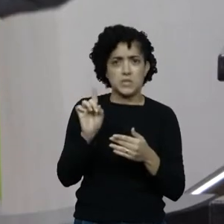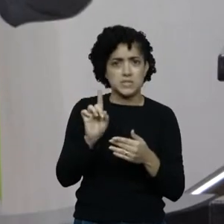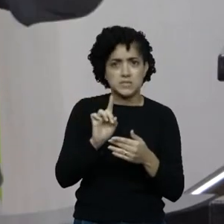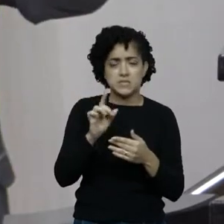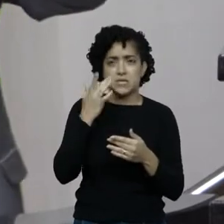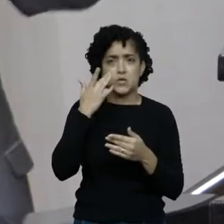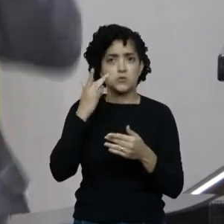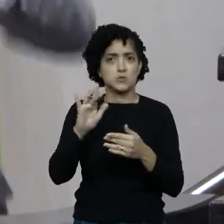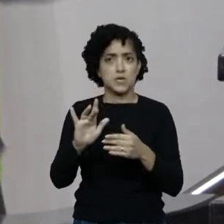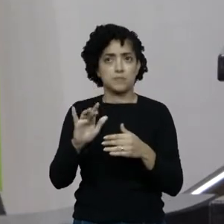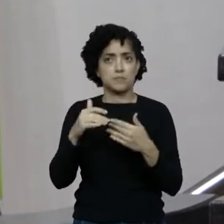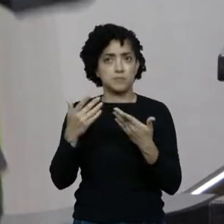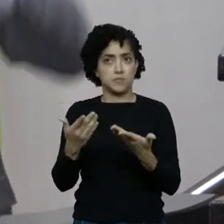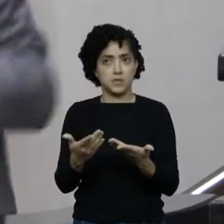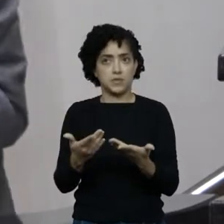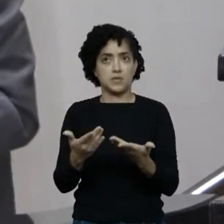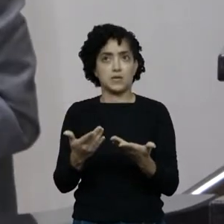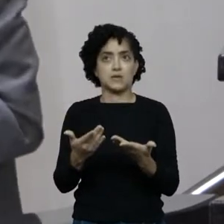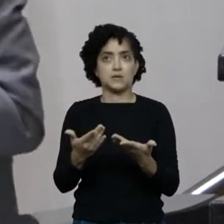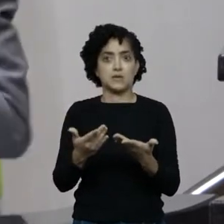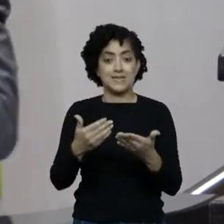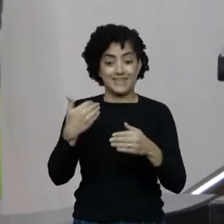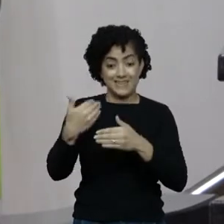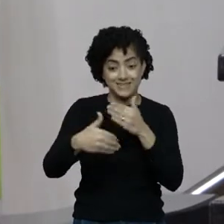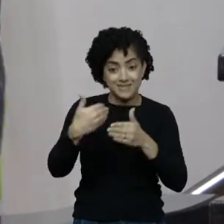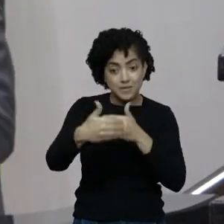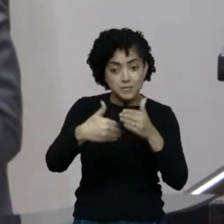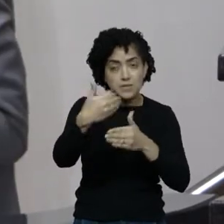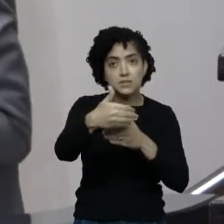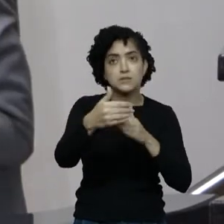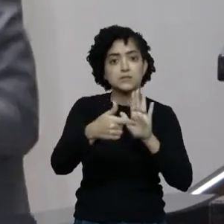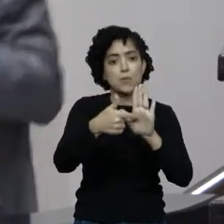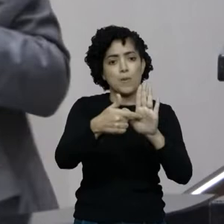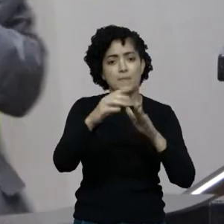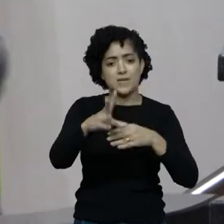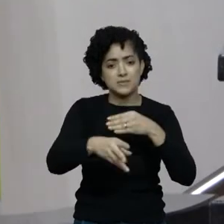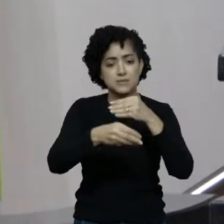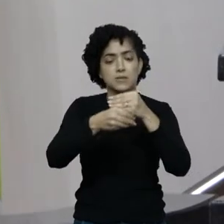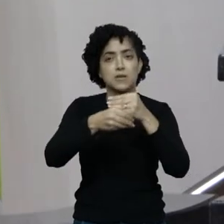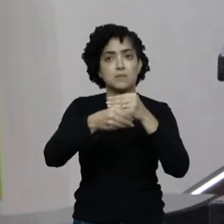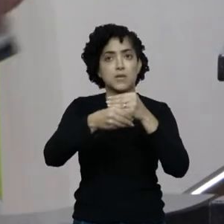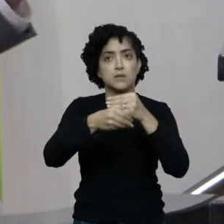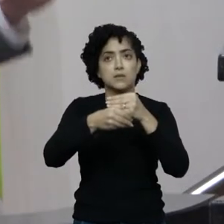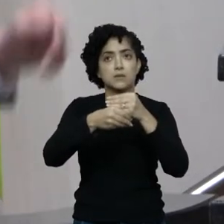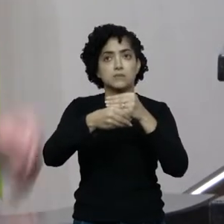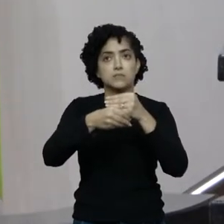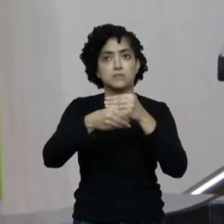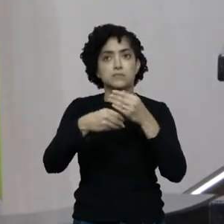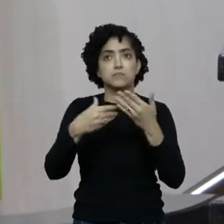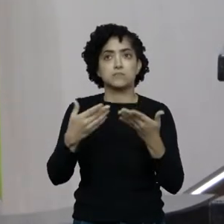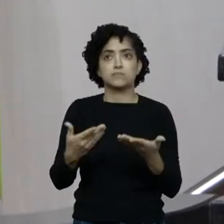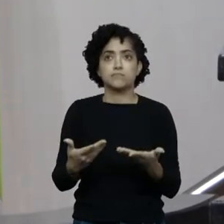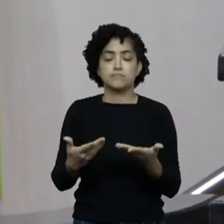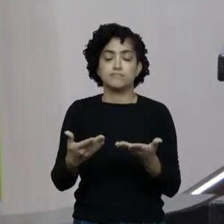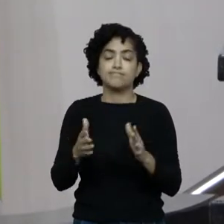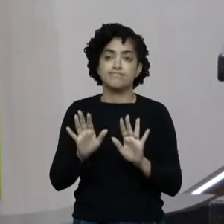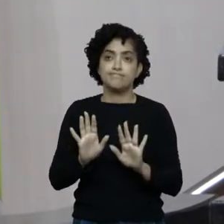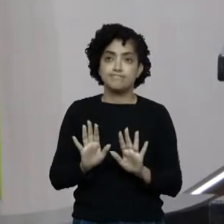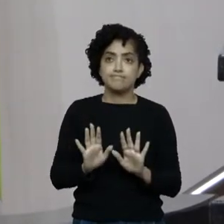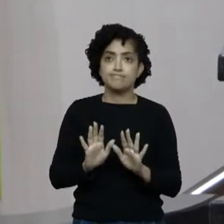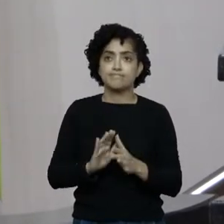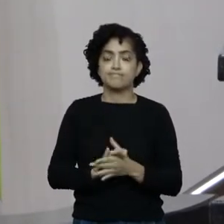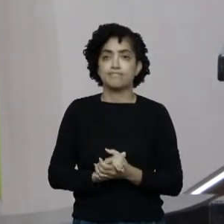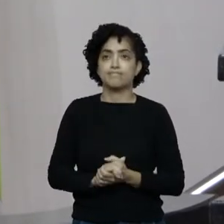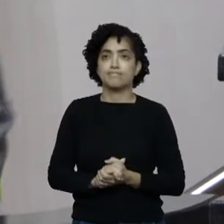próprio no curso da tramitação dos projetos apresentou emenda bom então eu não trabalhava em